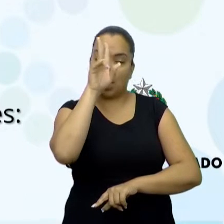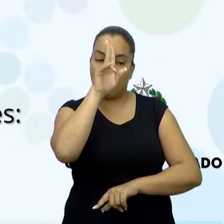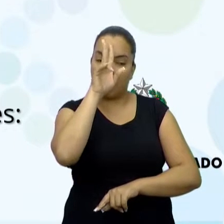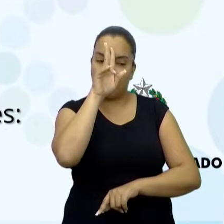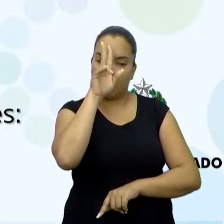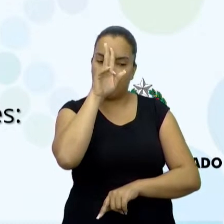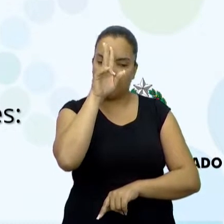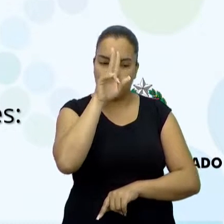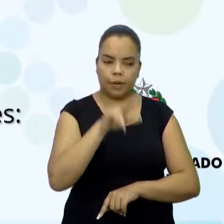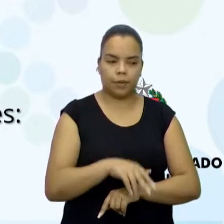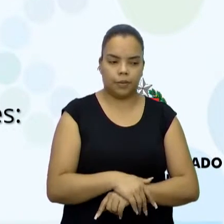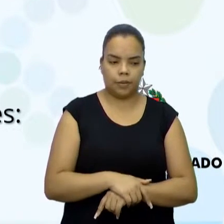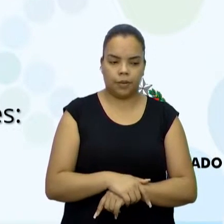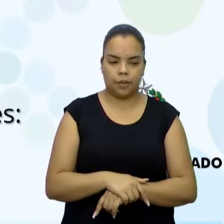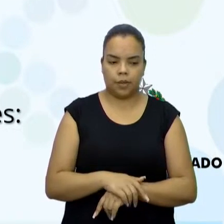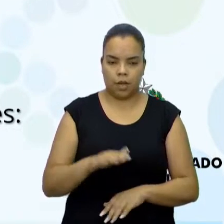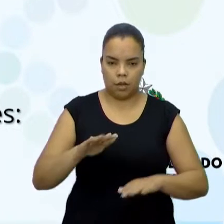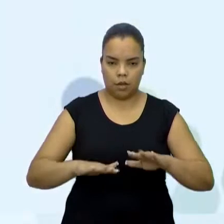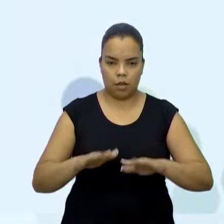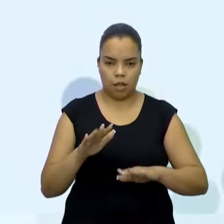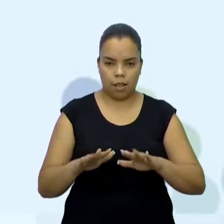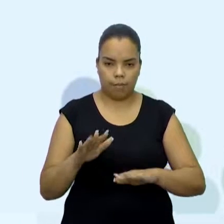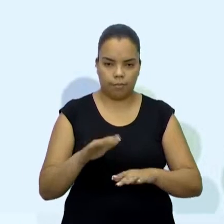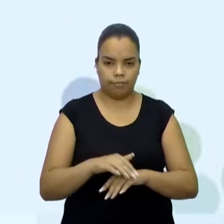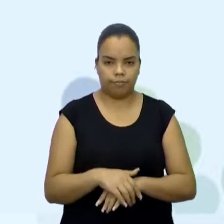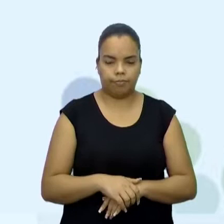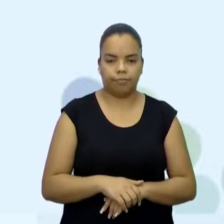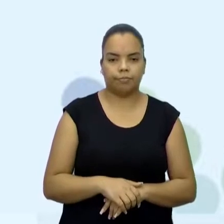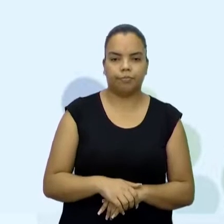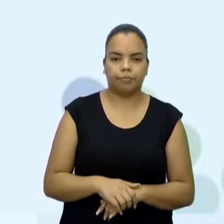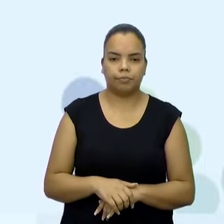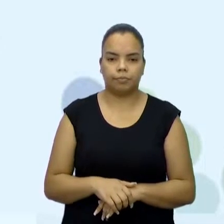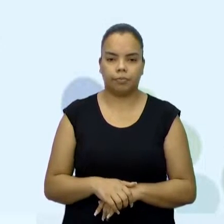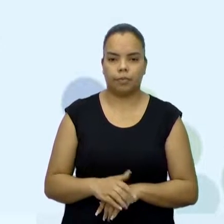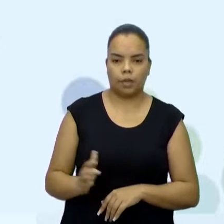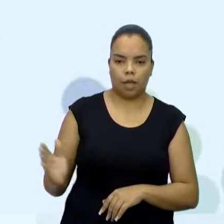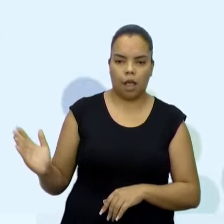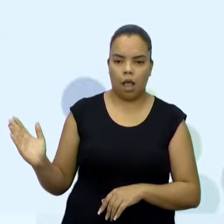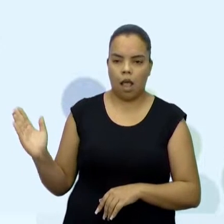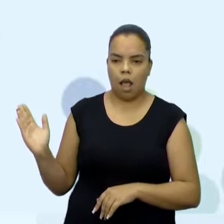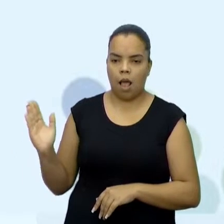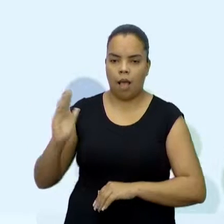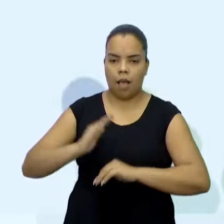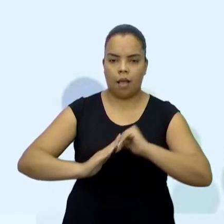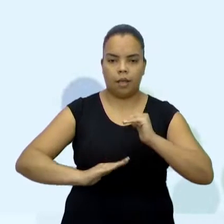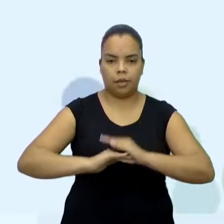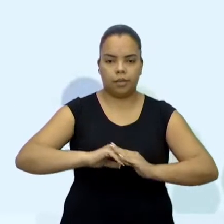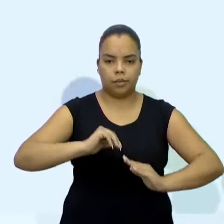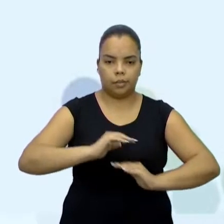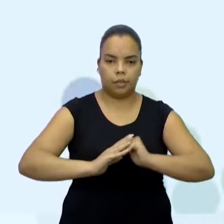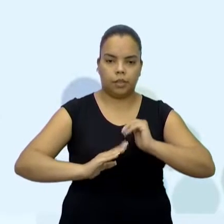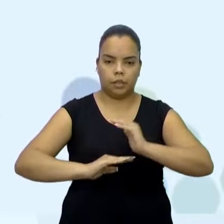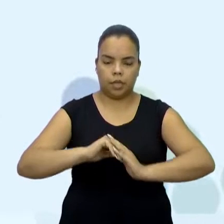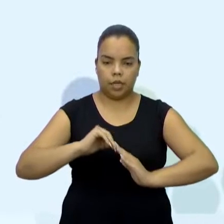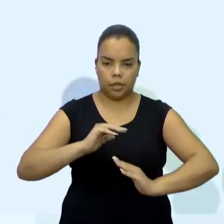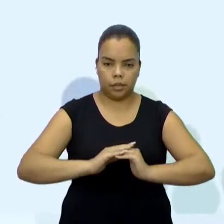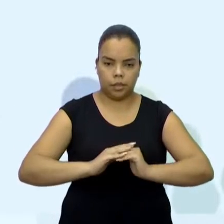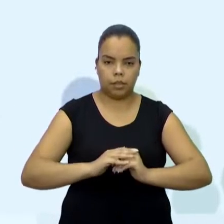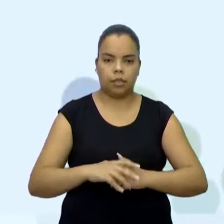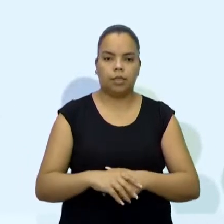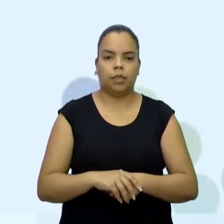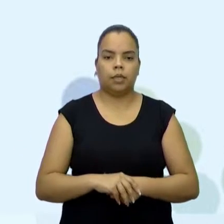precisamos retomar alguns pontos. Temos as habilidades que norteiam também as nossas